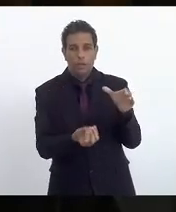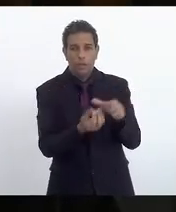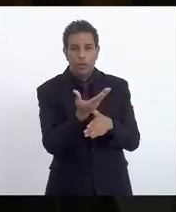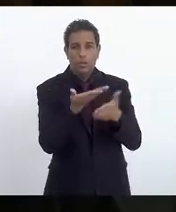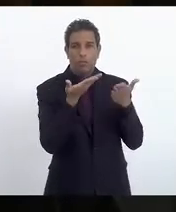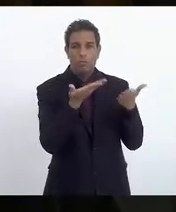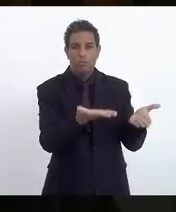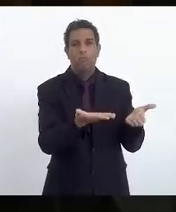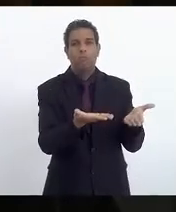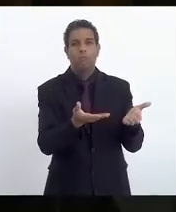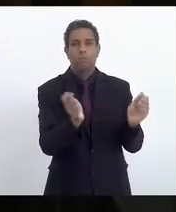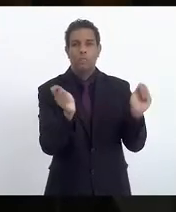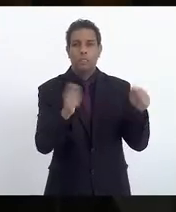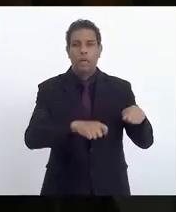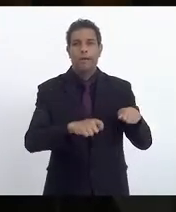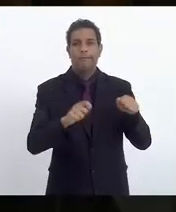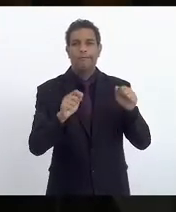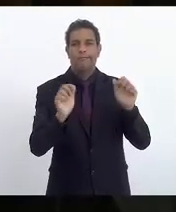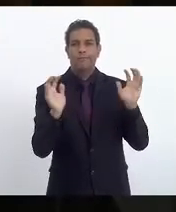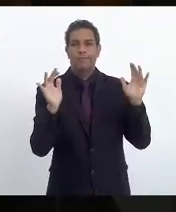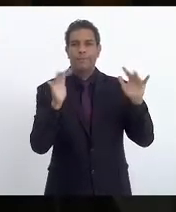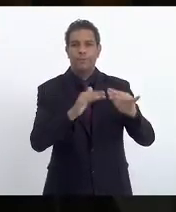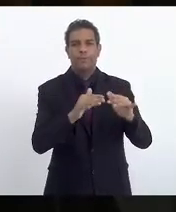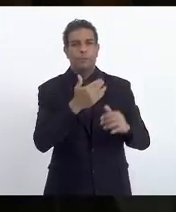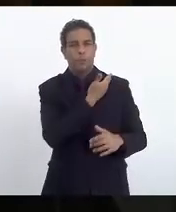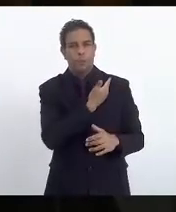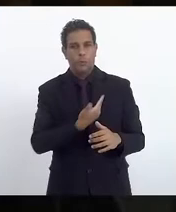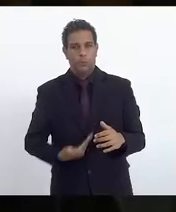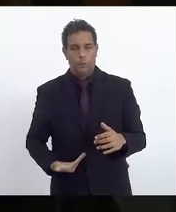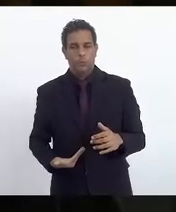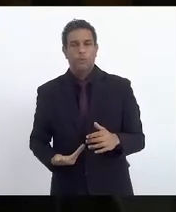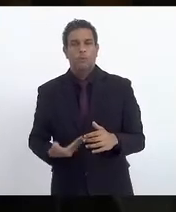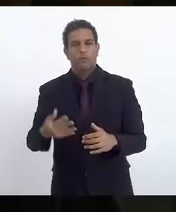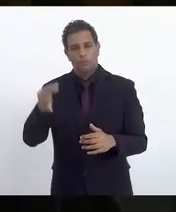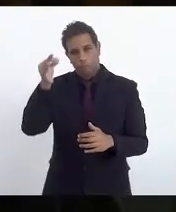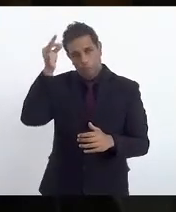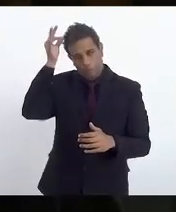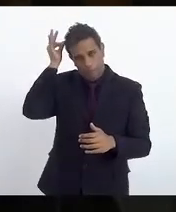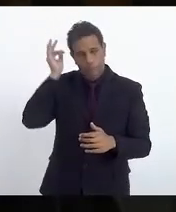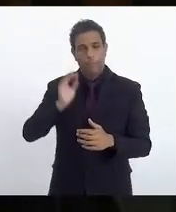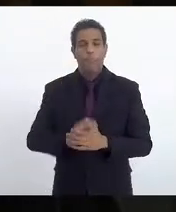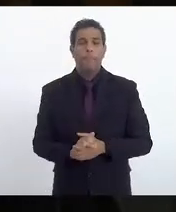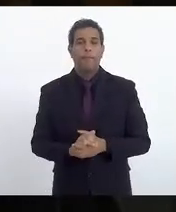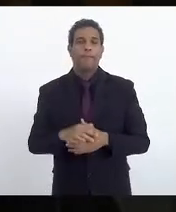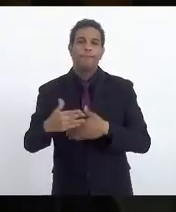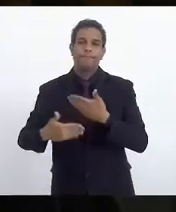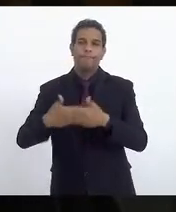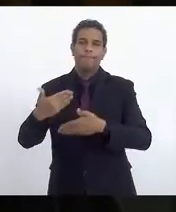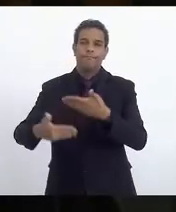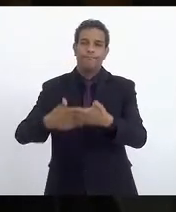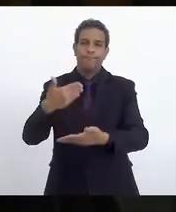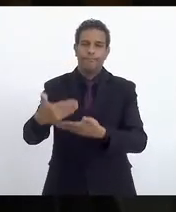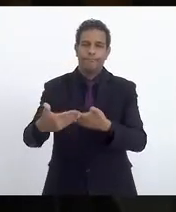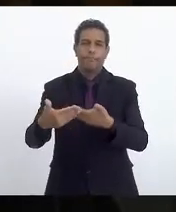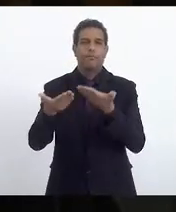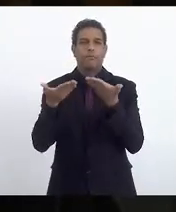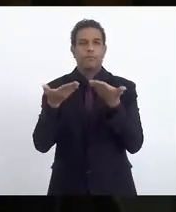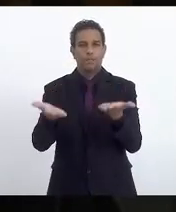ainda e no governo temer e se Estendeu